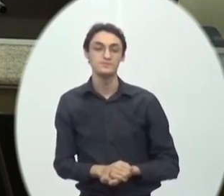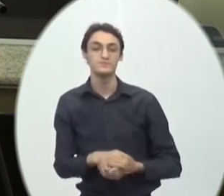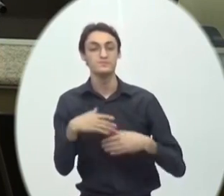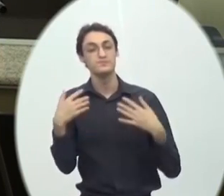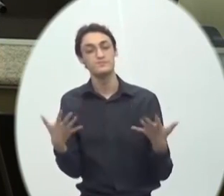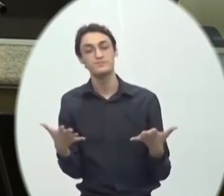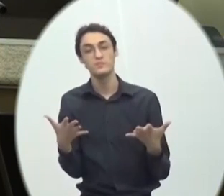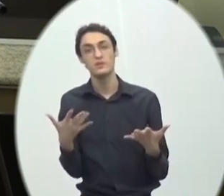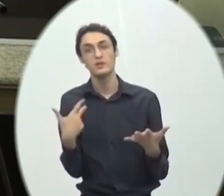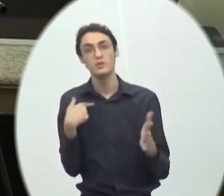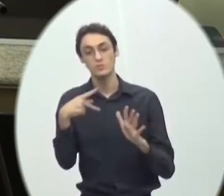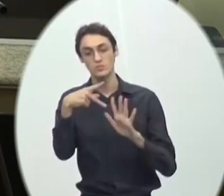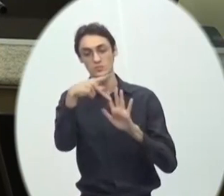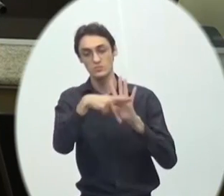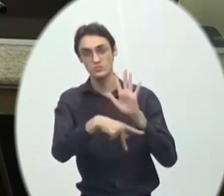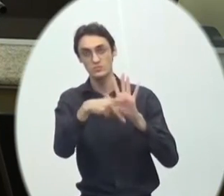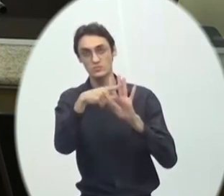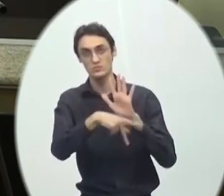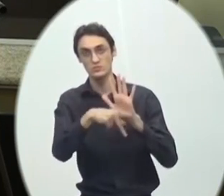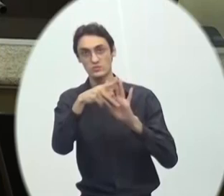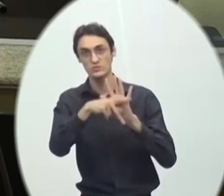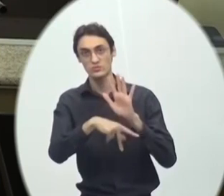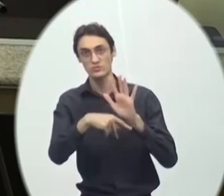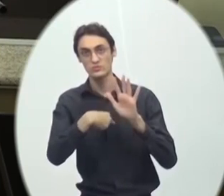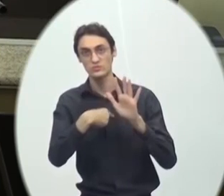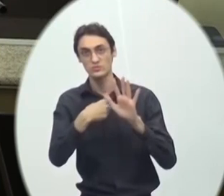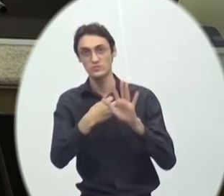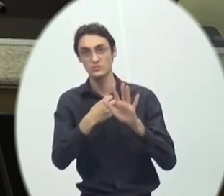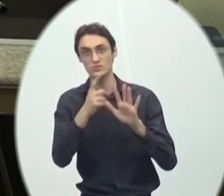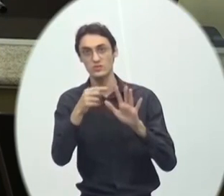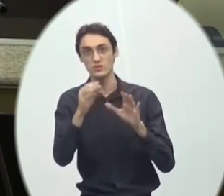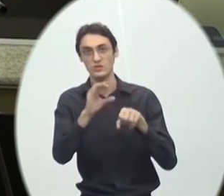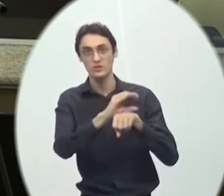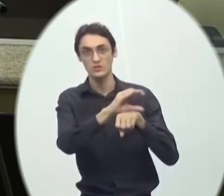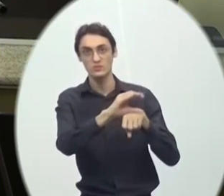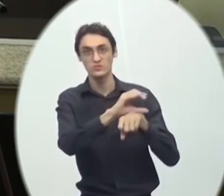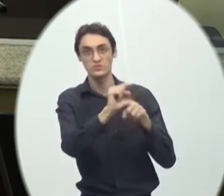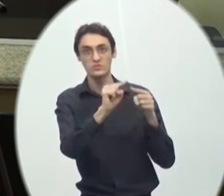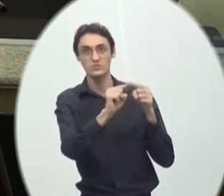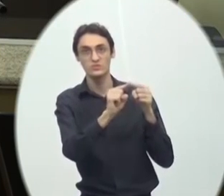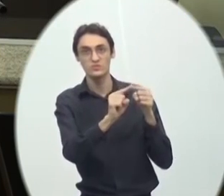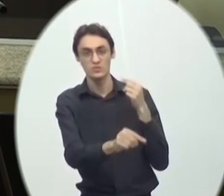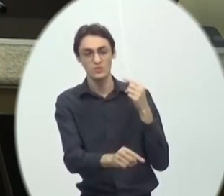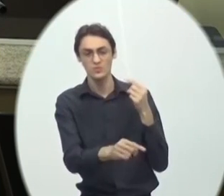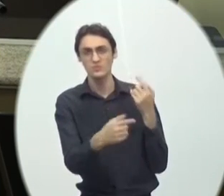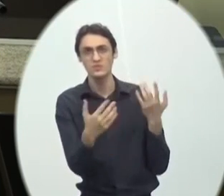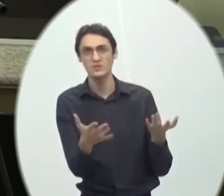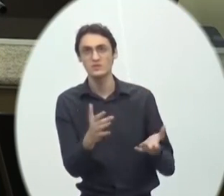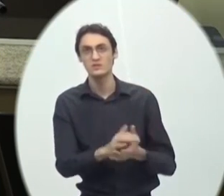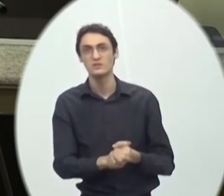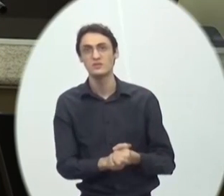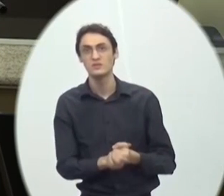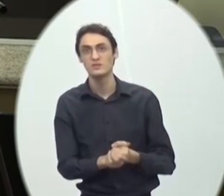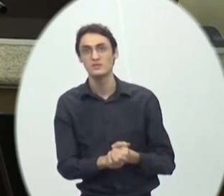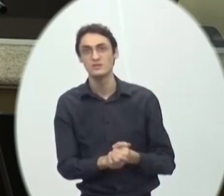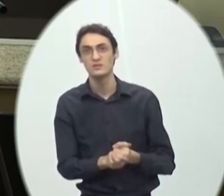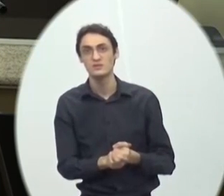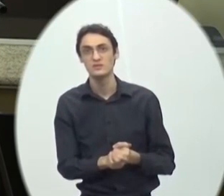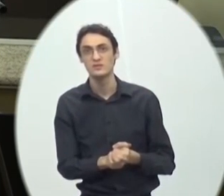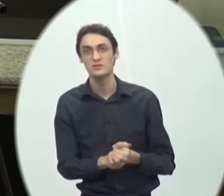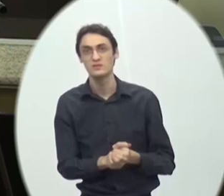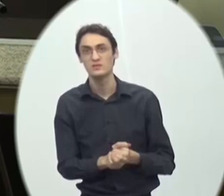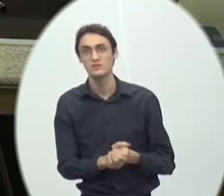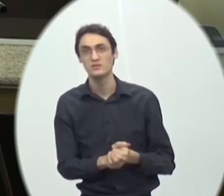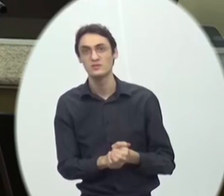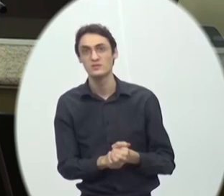assim, ó, um projeto desse, dado por inconstitucionalidade, cedo à parte, nobre colega vereador, só para